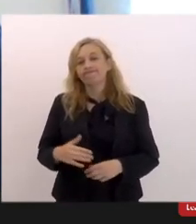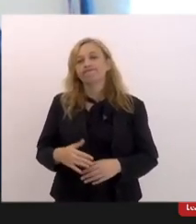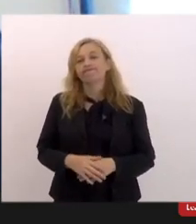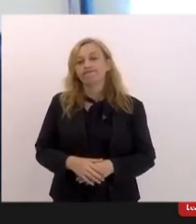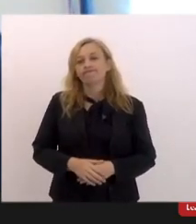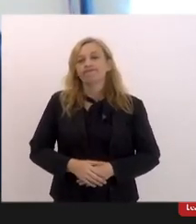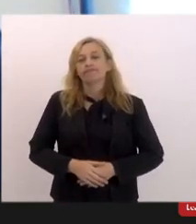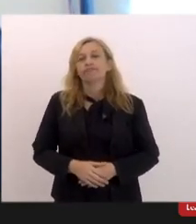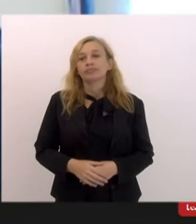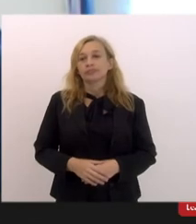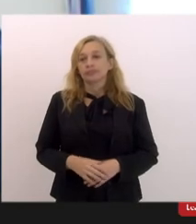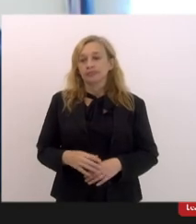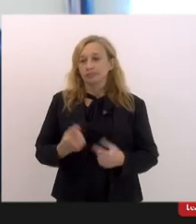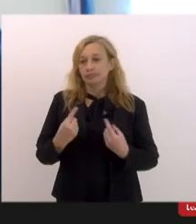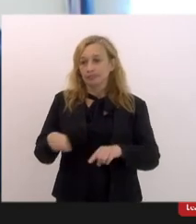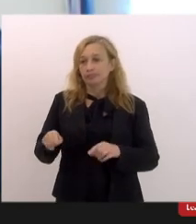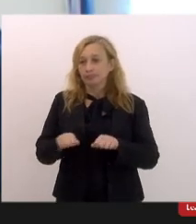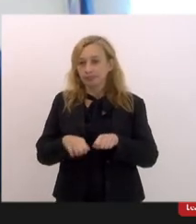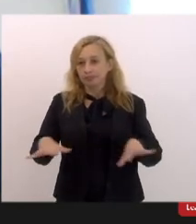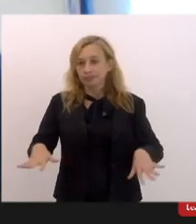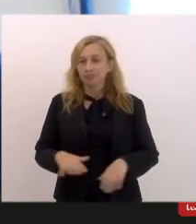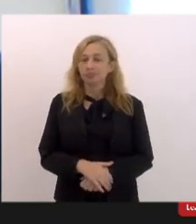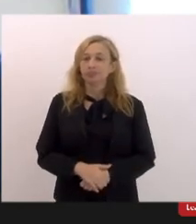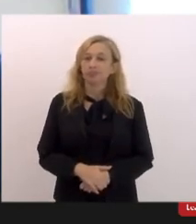do enfrentamento à pandemia.